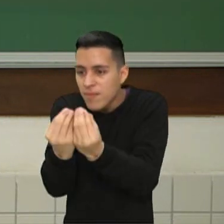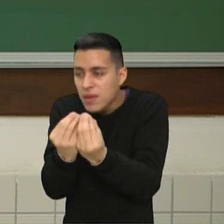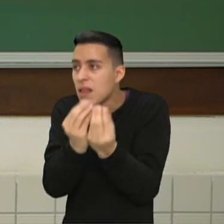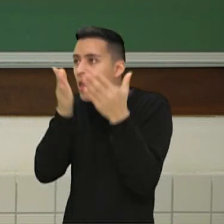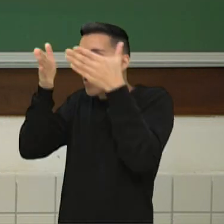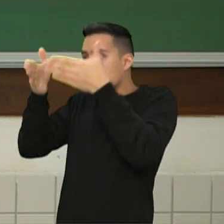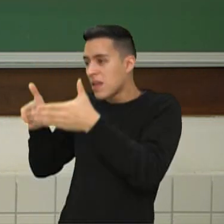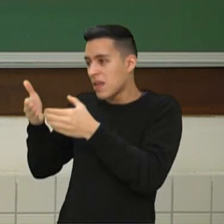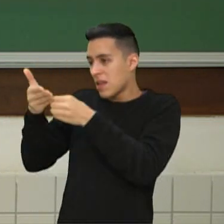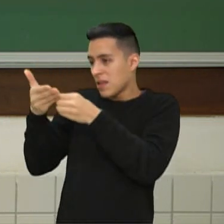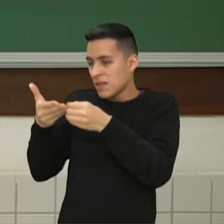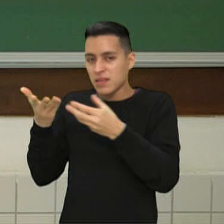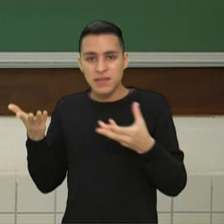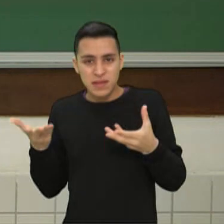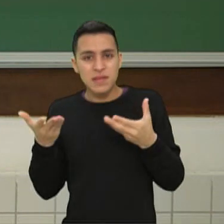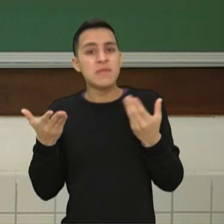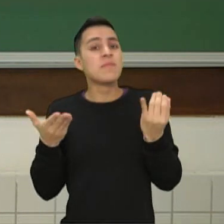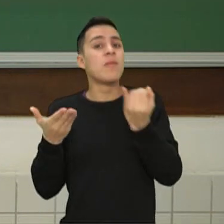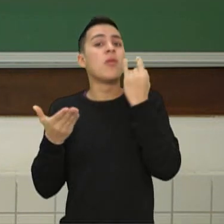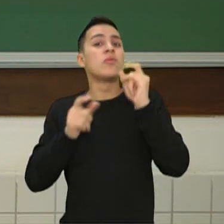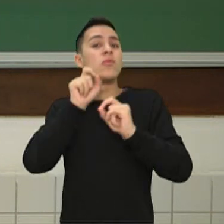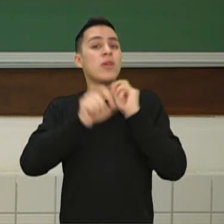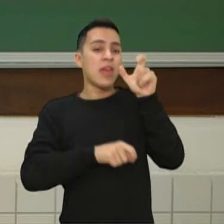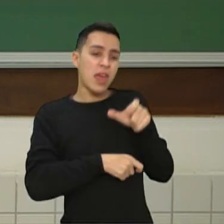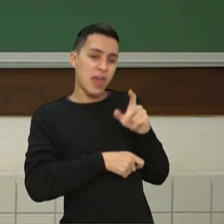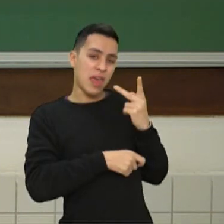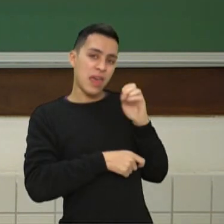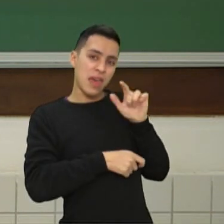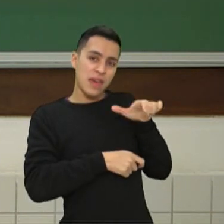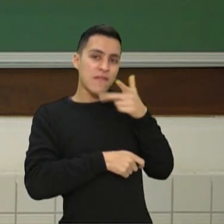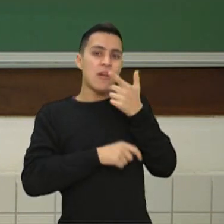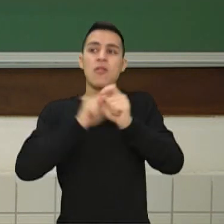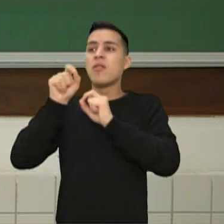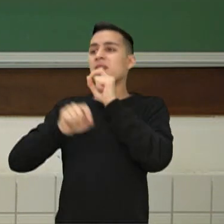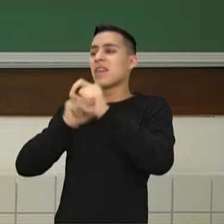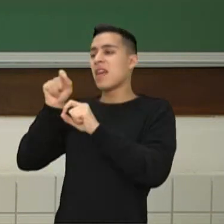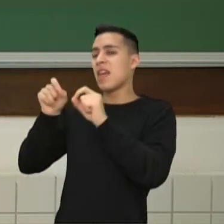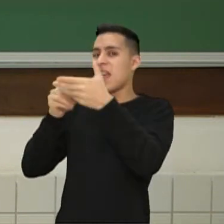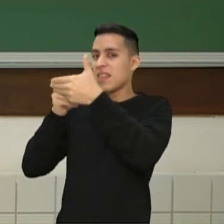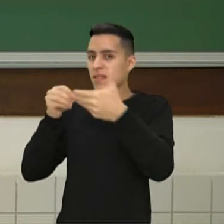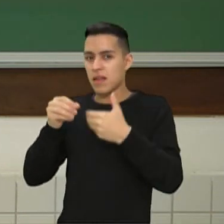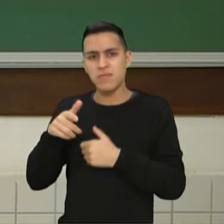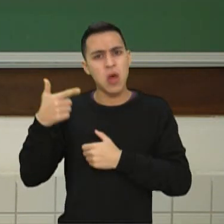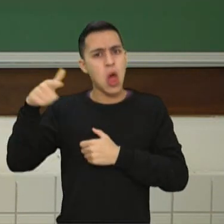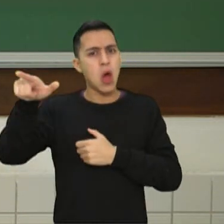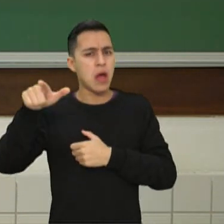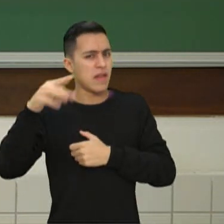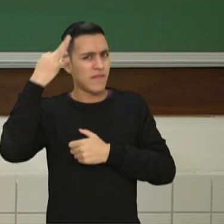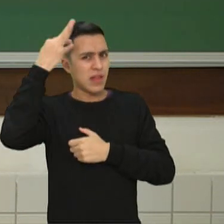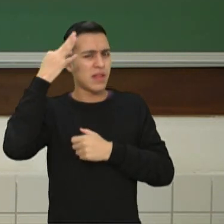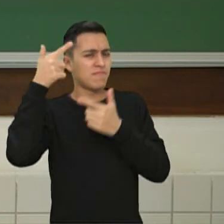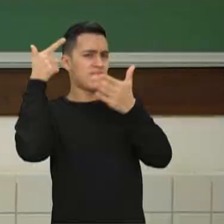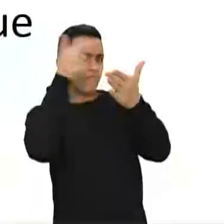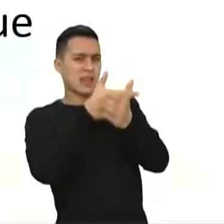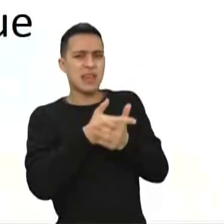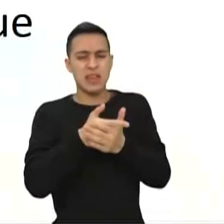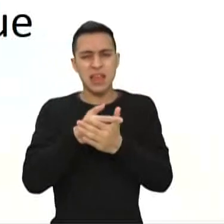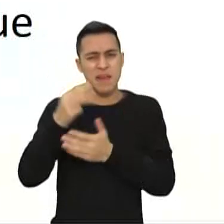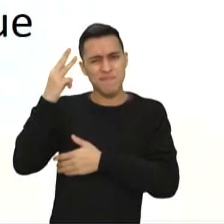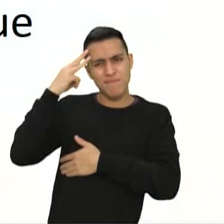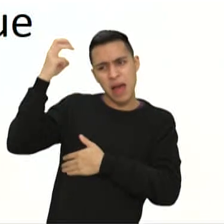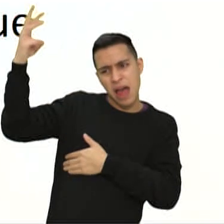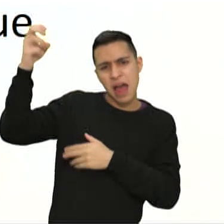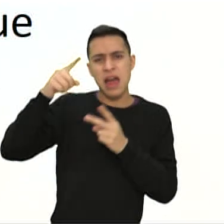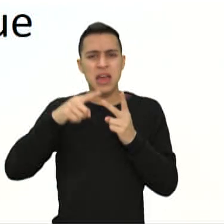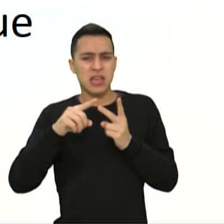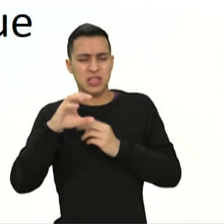Estado. No final, o que importa para o Hegel é o Estado. Então, o Hegel vai receber muitas críticas de outros filósofos, como Marx, né, o próprio Schopenhauer,